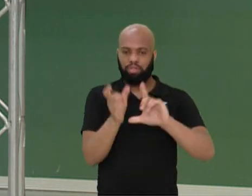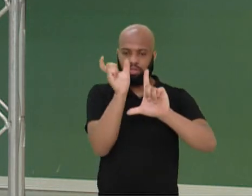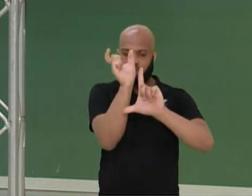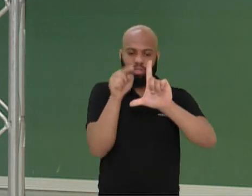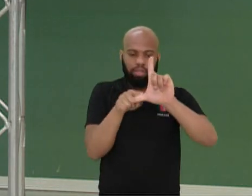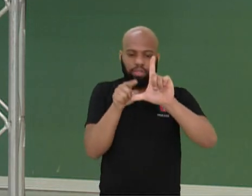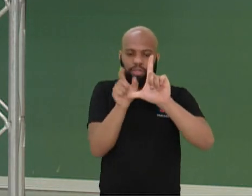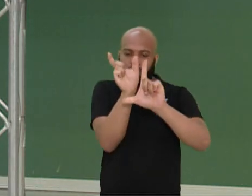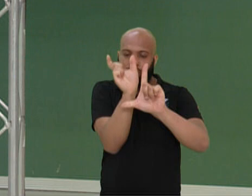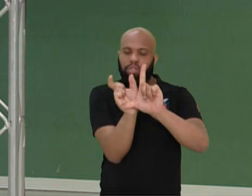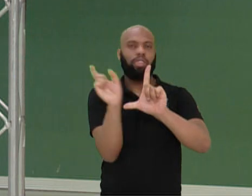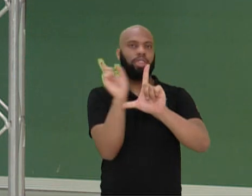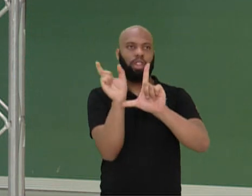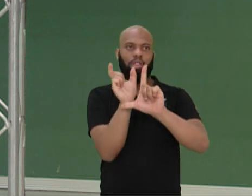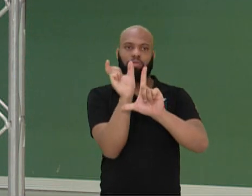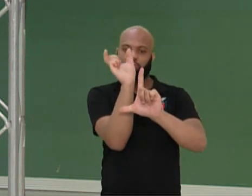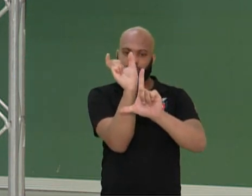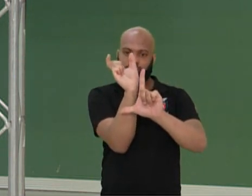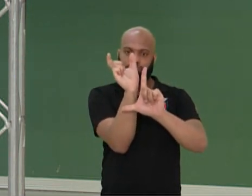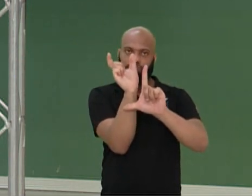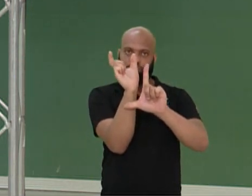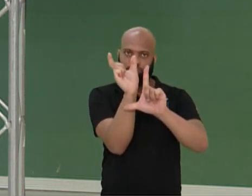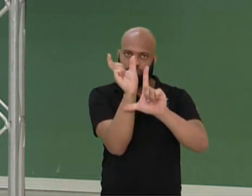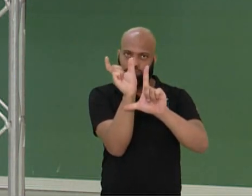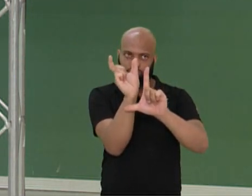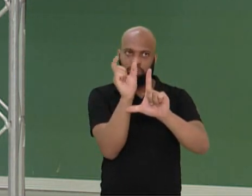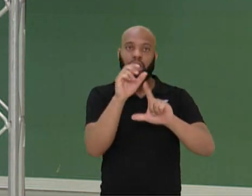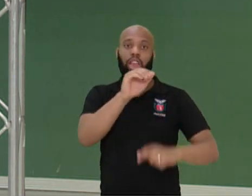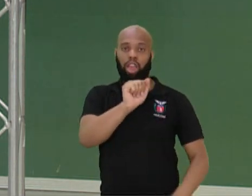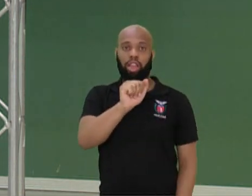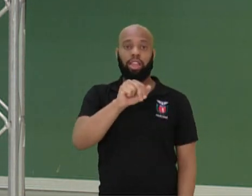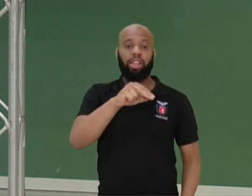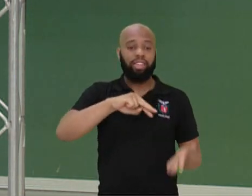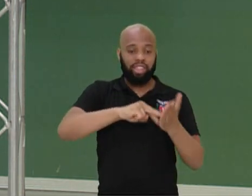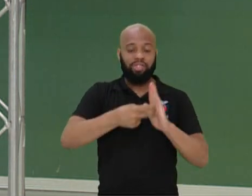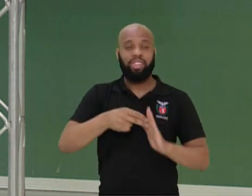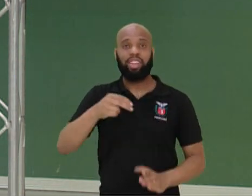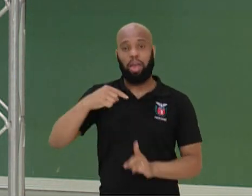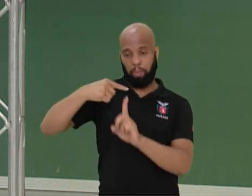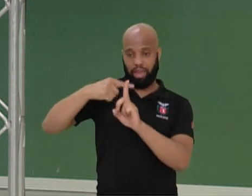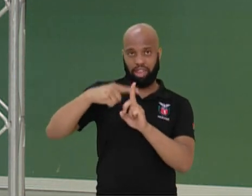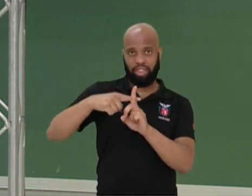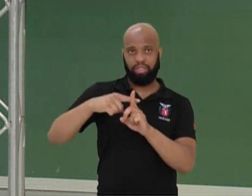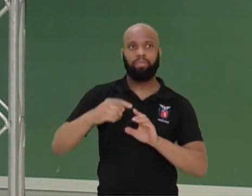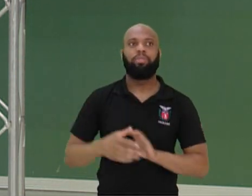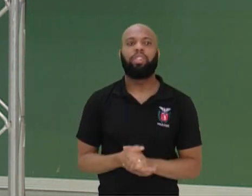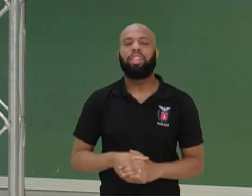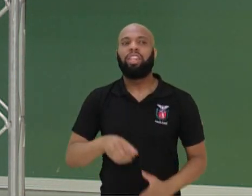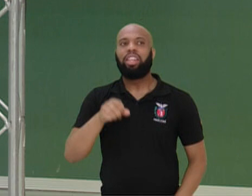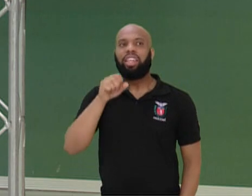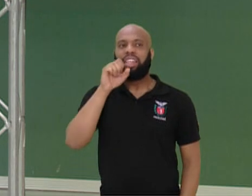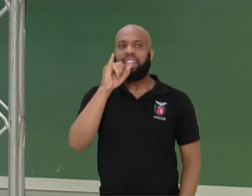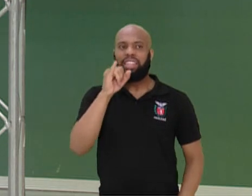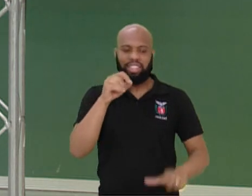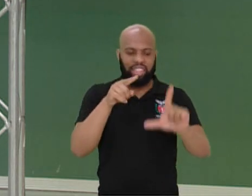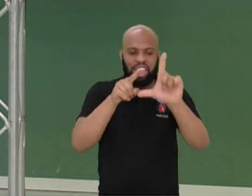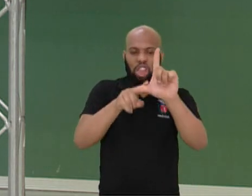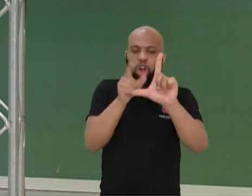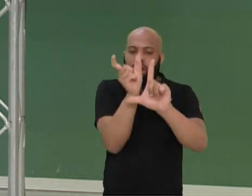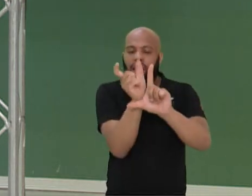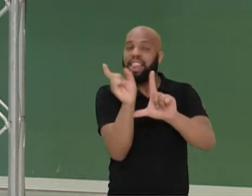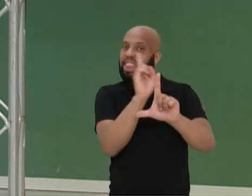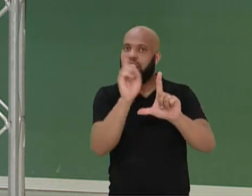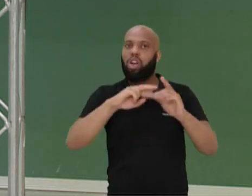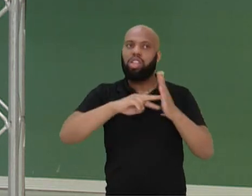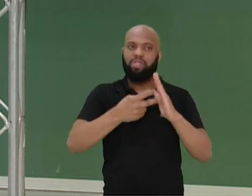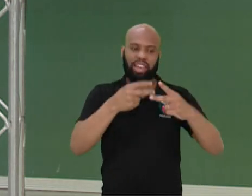x. O fato de estar com a concavidade voltada para cima, o A é positivo, o A é maior que zero. Não toca o eixo x, o delta é negativo,